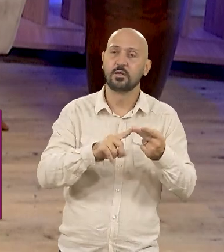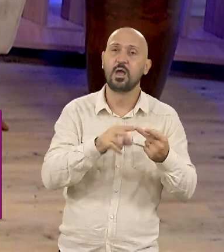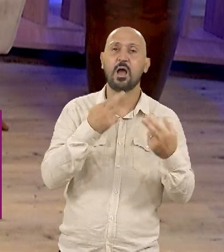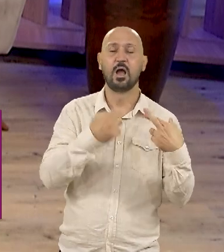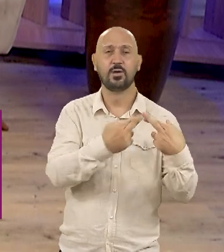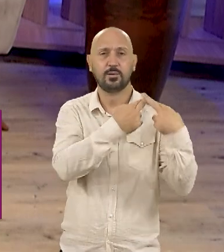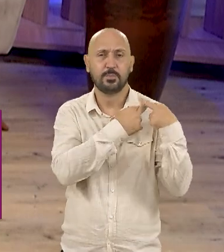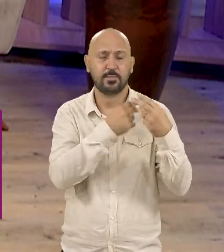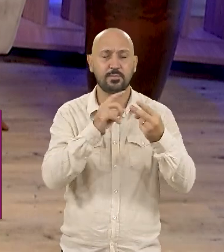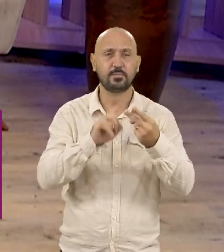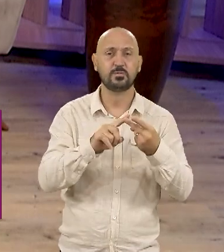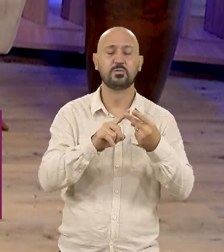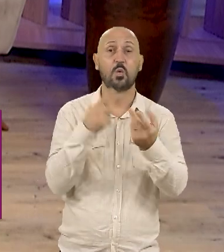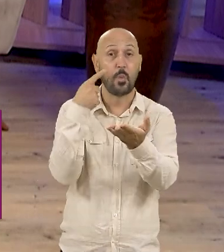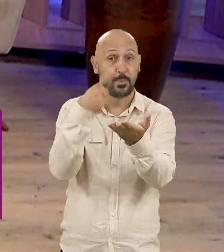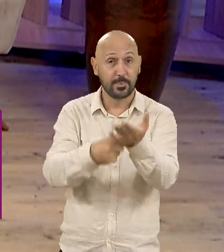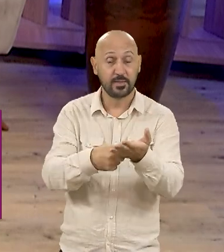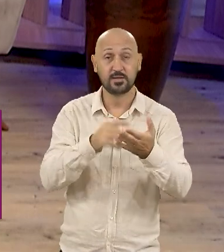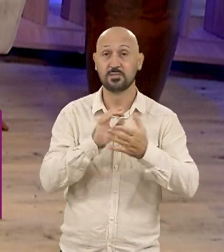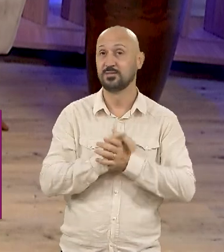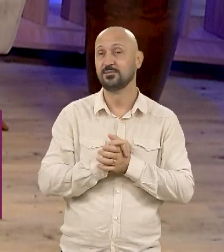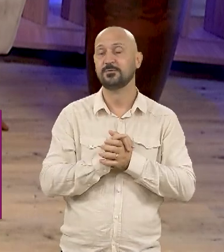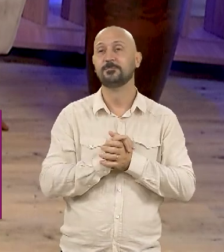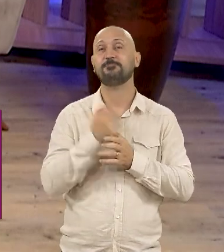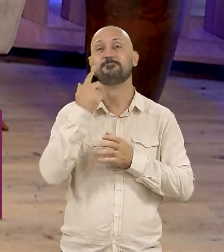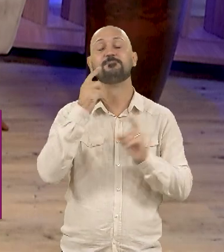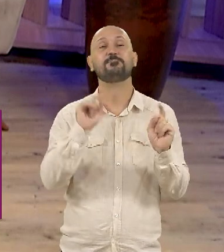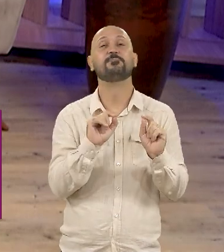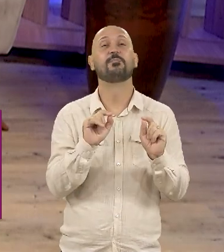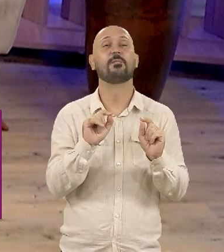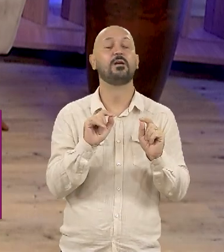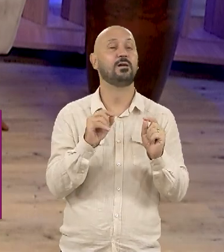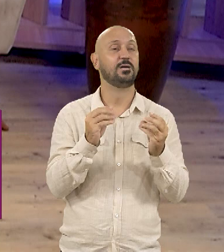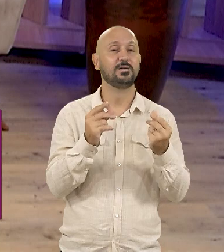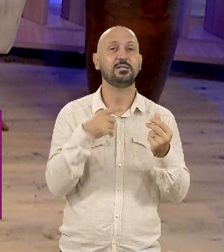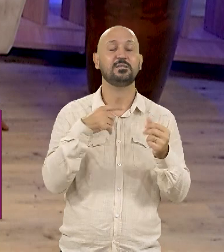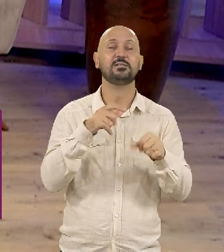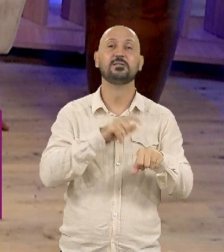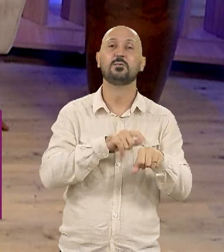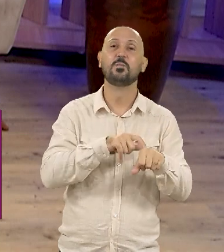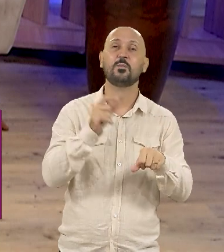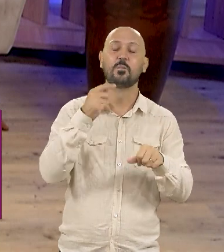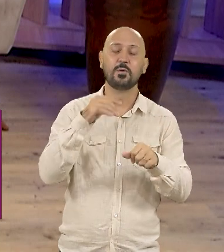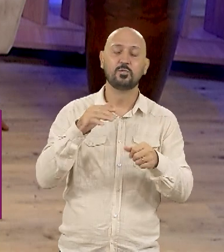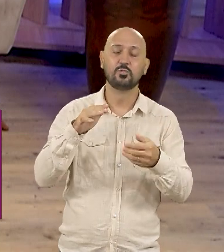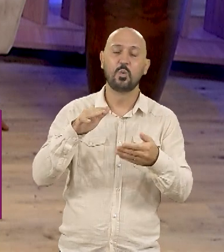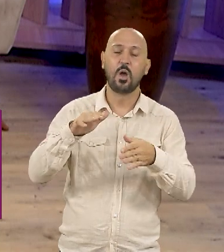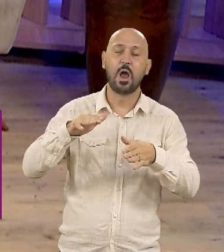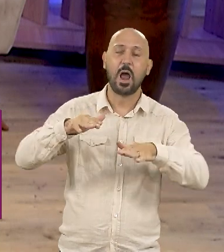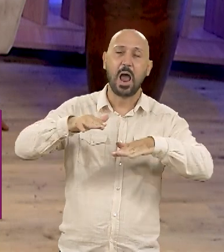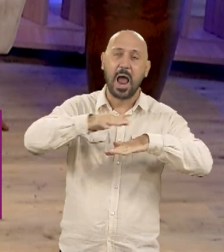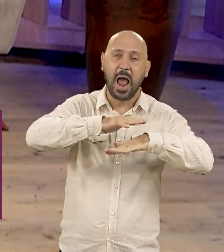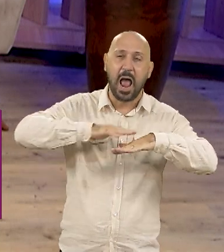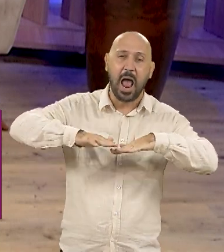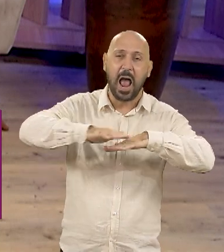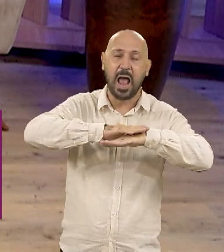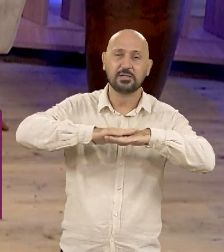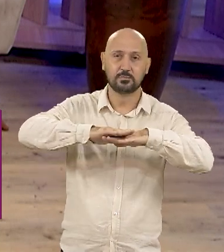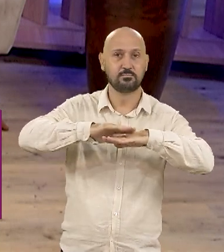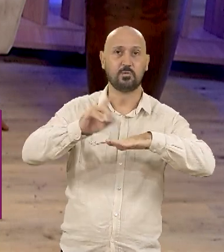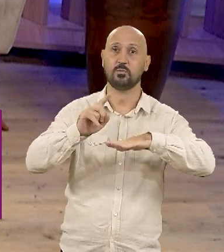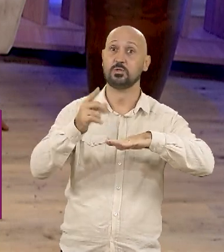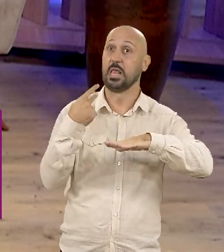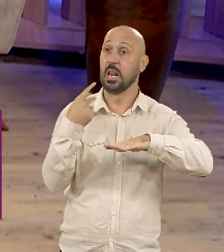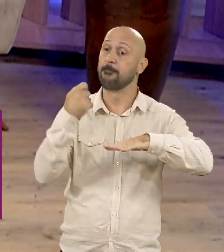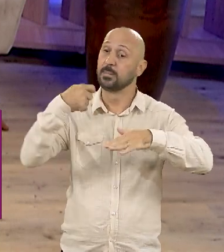Sair desse nível do raso, né? A gente precisa se aprofundar mais. Sair um pouco assim, poderia